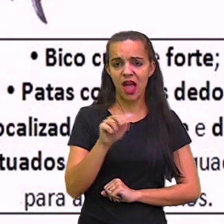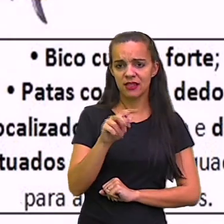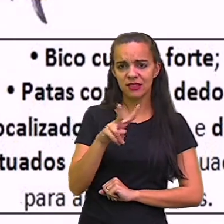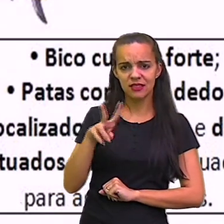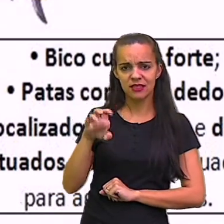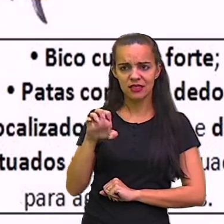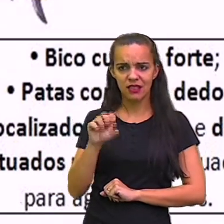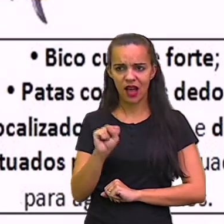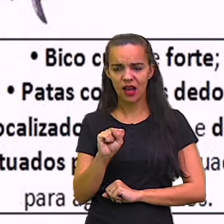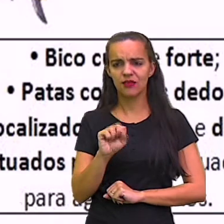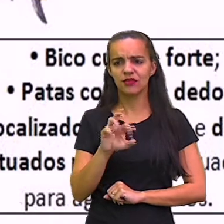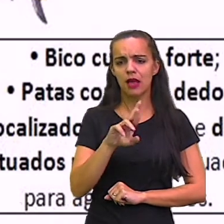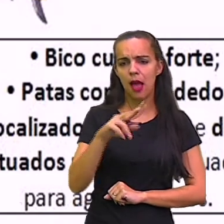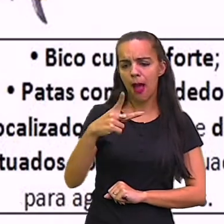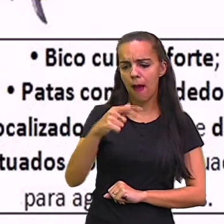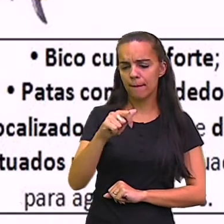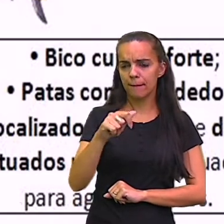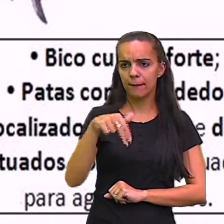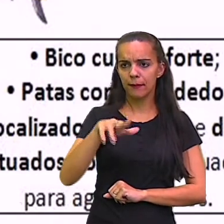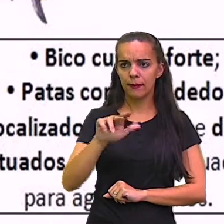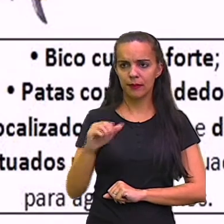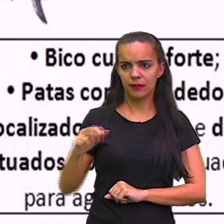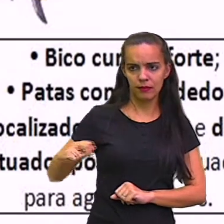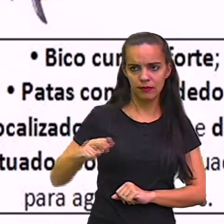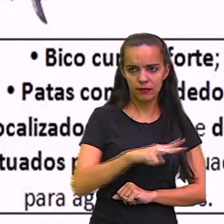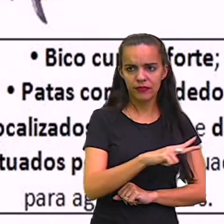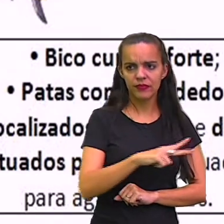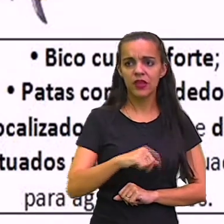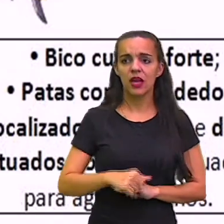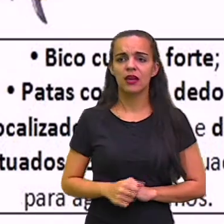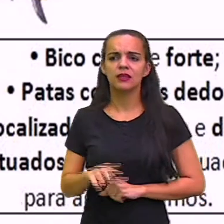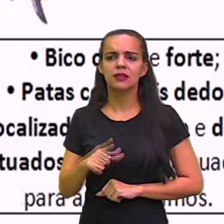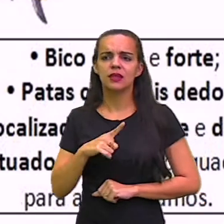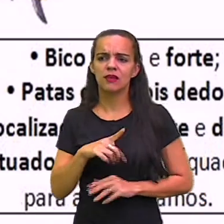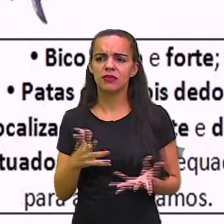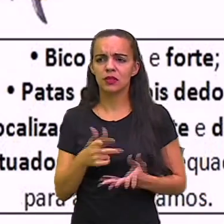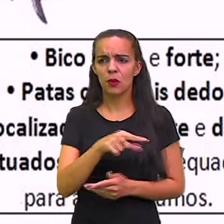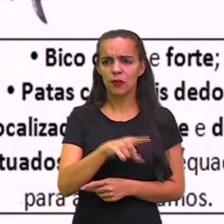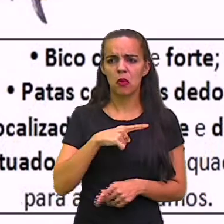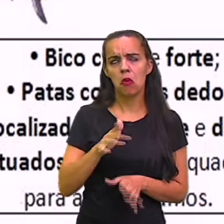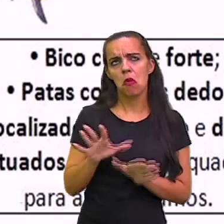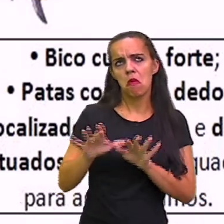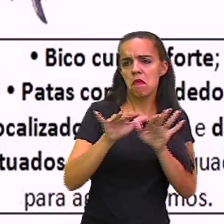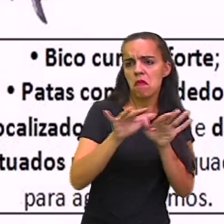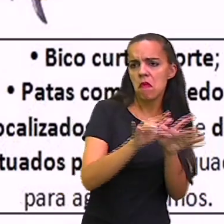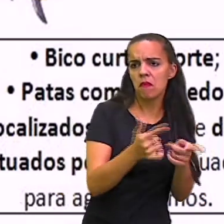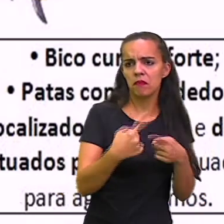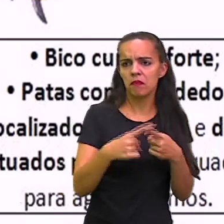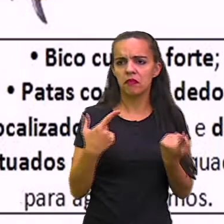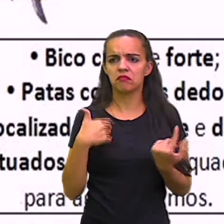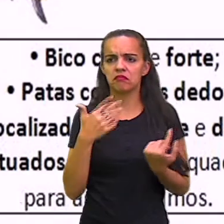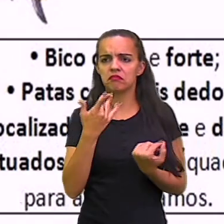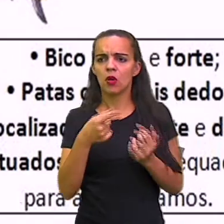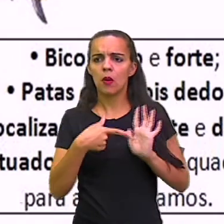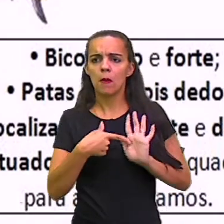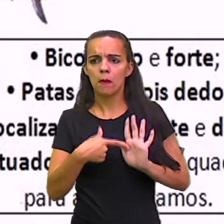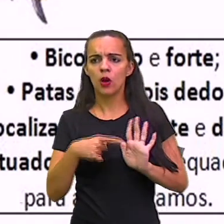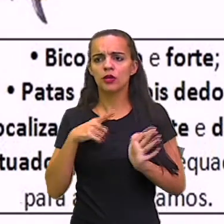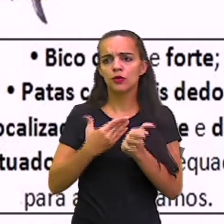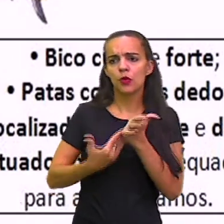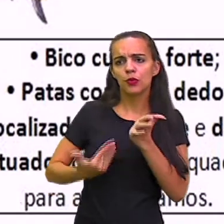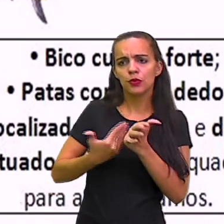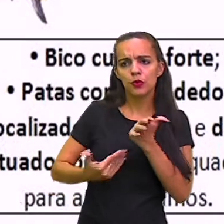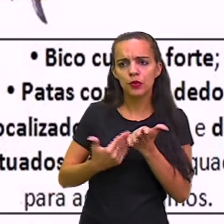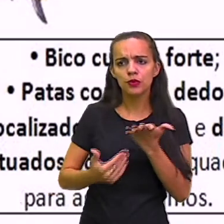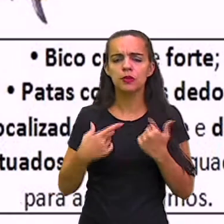abre muitos dedos para agarrar a presa enquanto aves Como o corvo apertam os